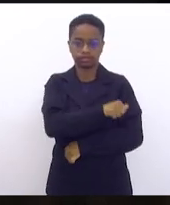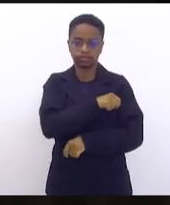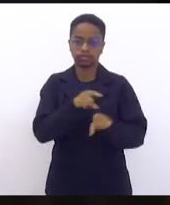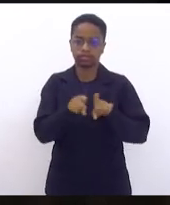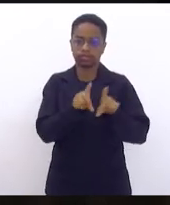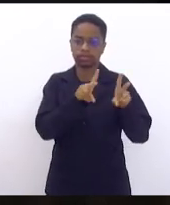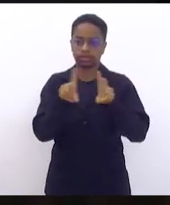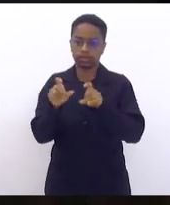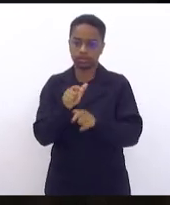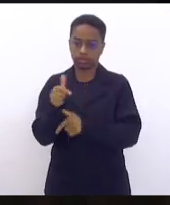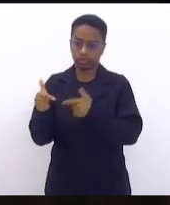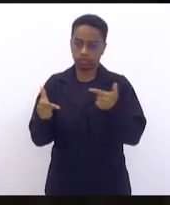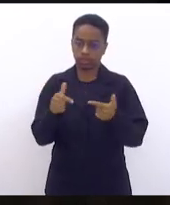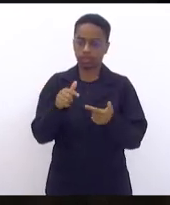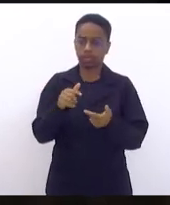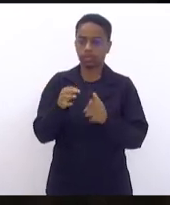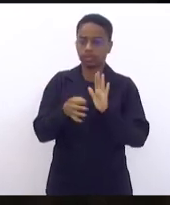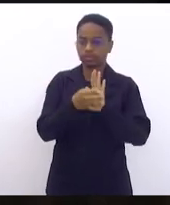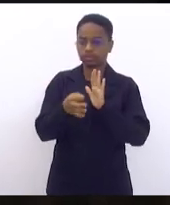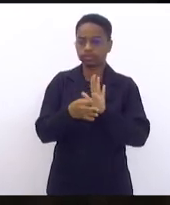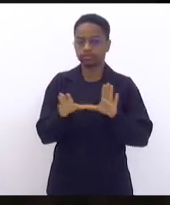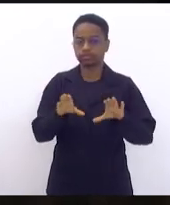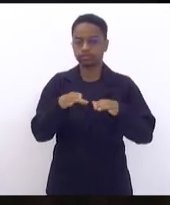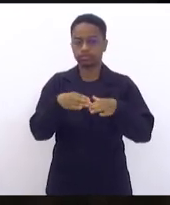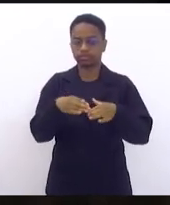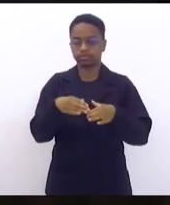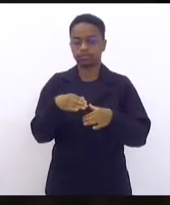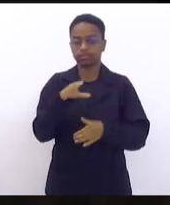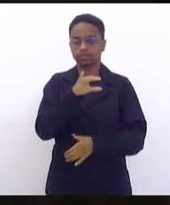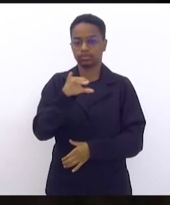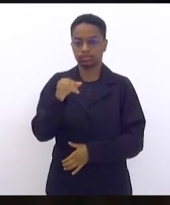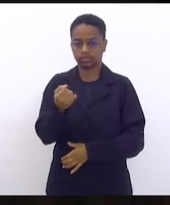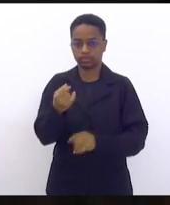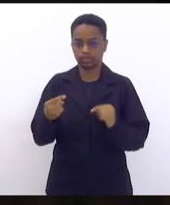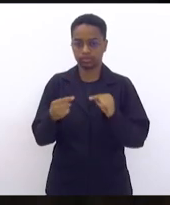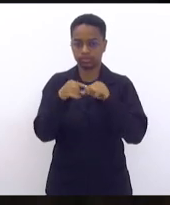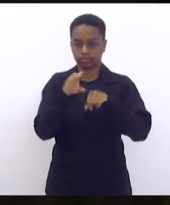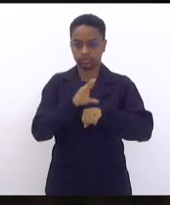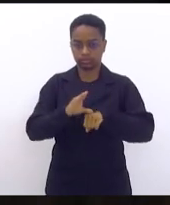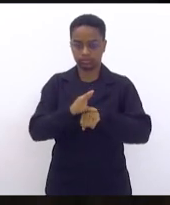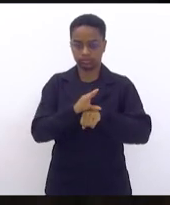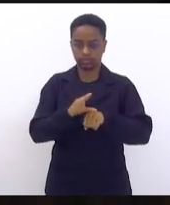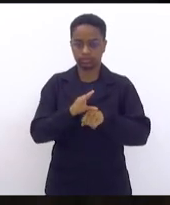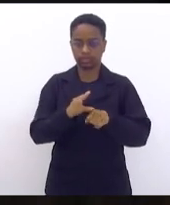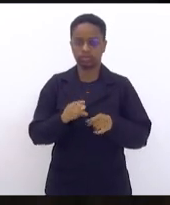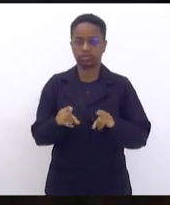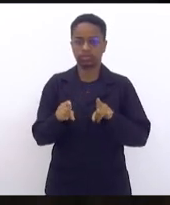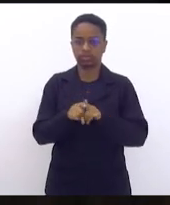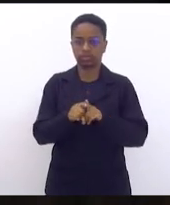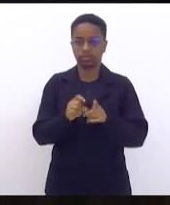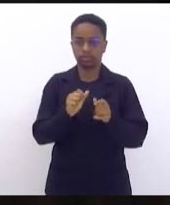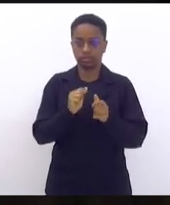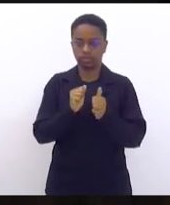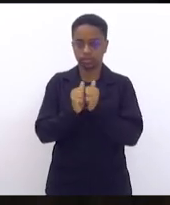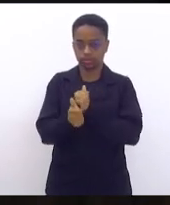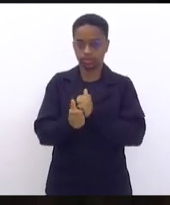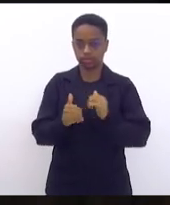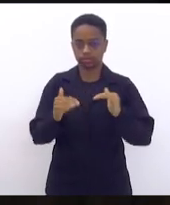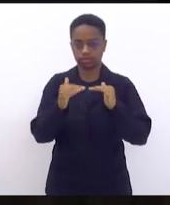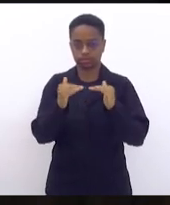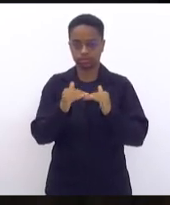providências. Pareceres das comissões de Constituição e Justiça pela Constitucionalidade e de Esporte e Lazer